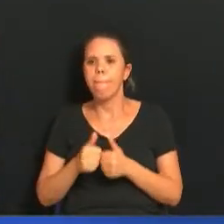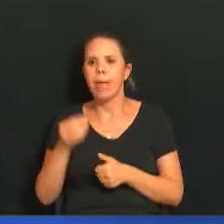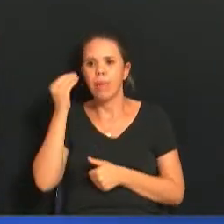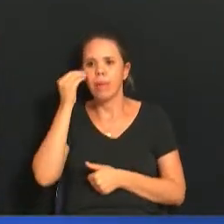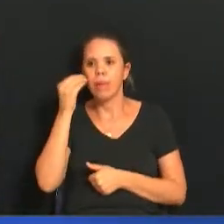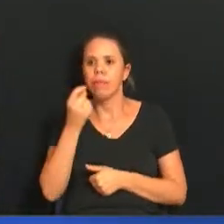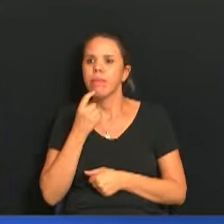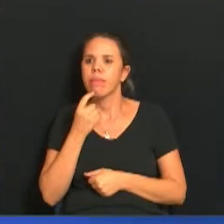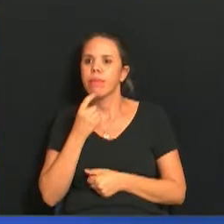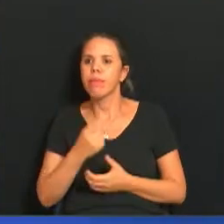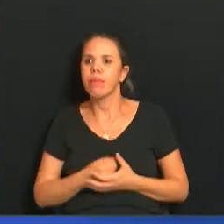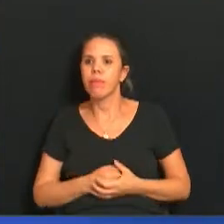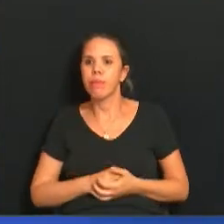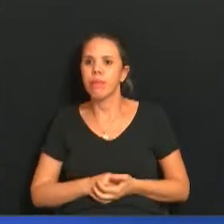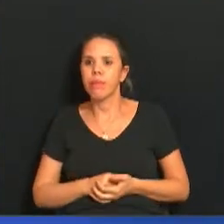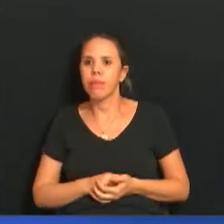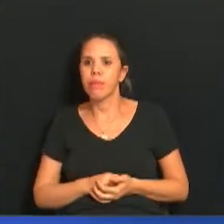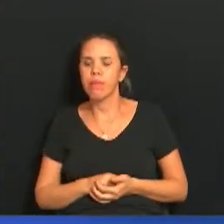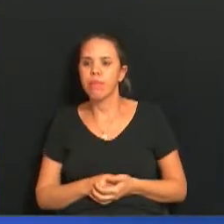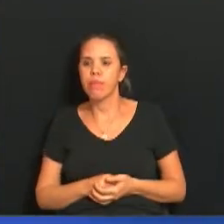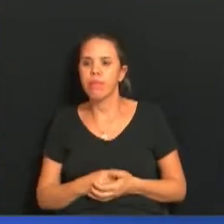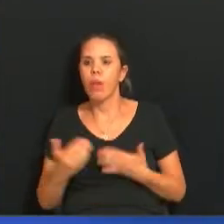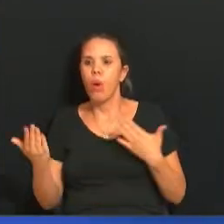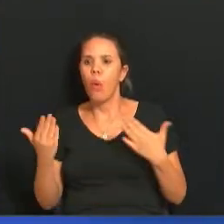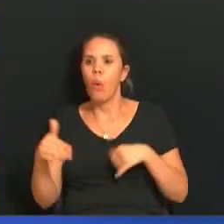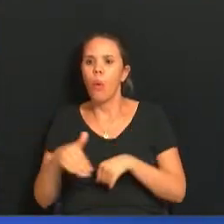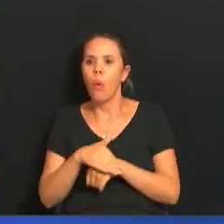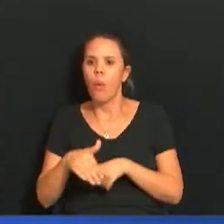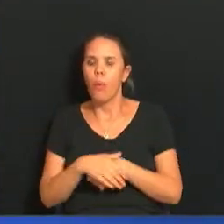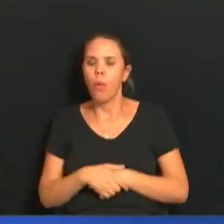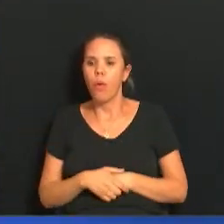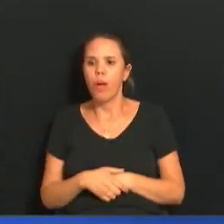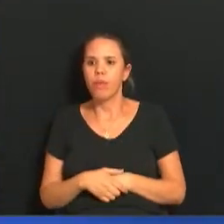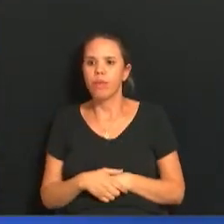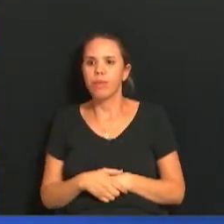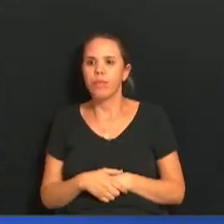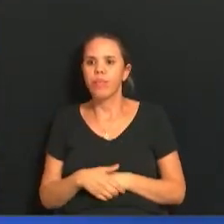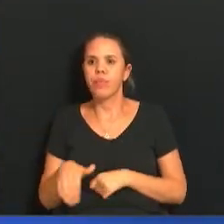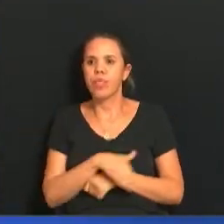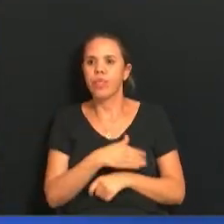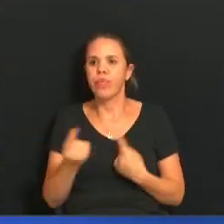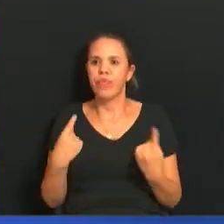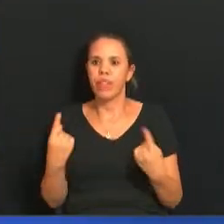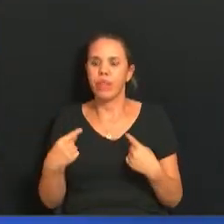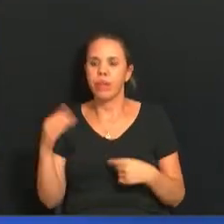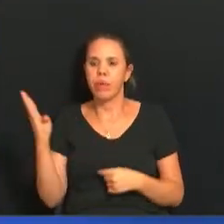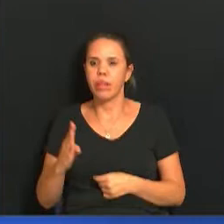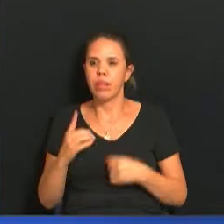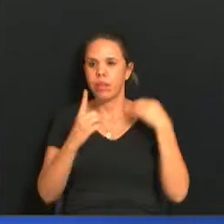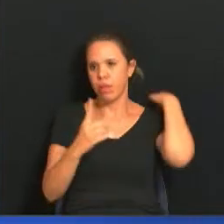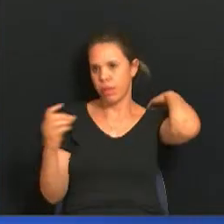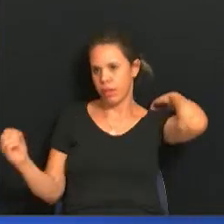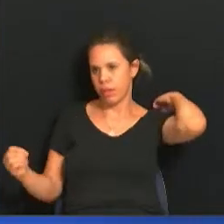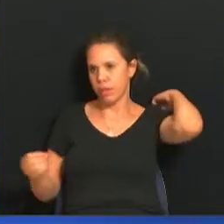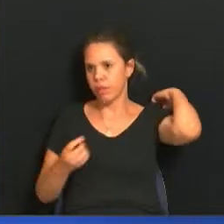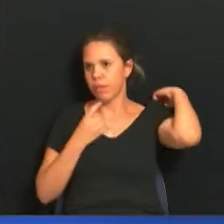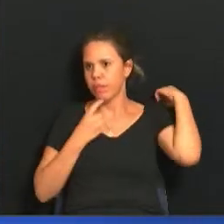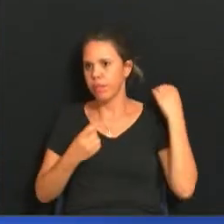Campinas. Qual é o endereço? Avenida Brasil, 110,